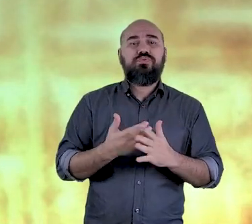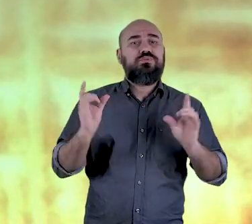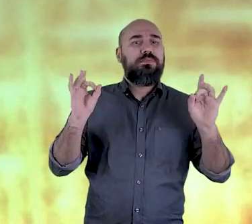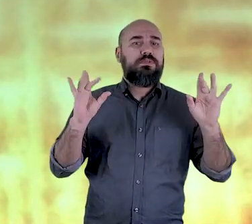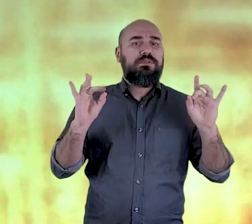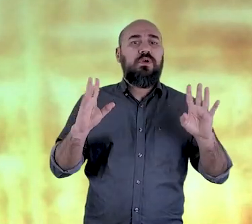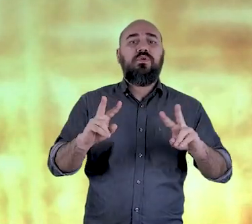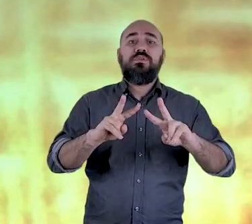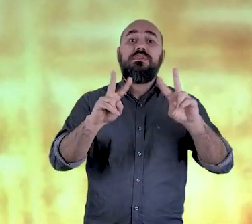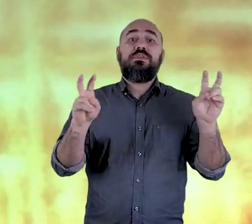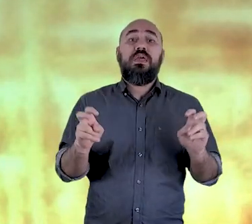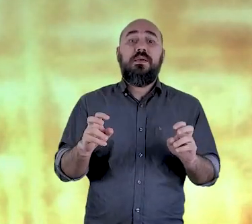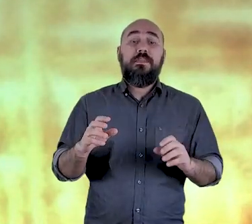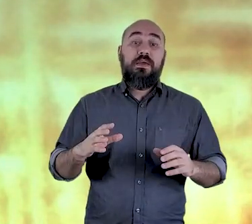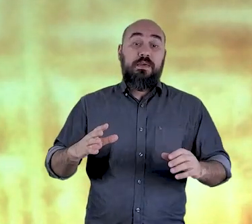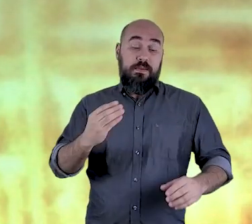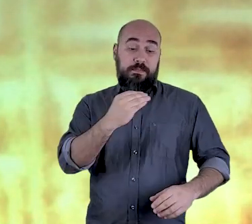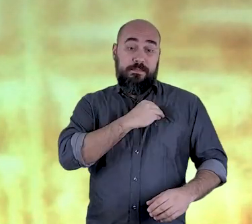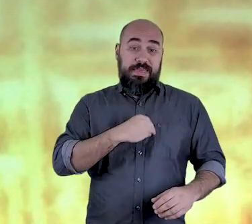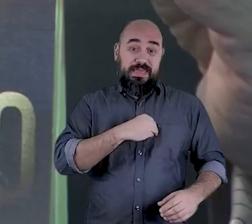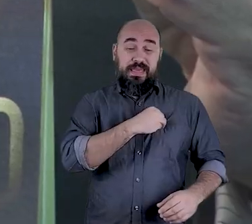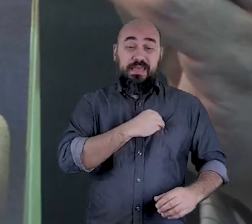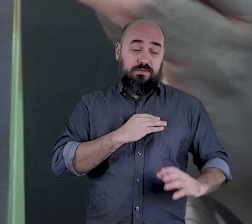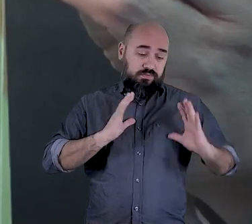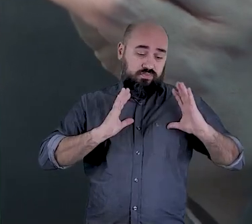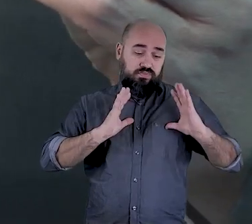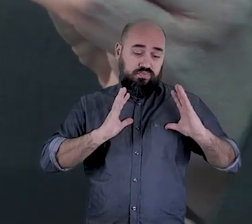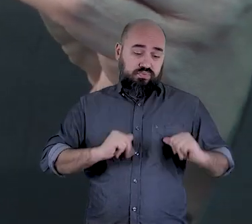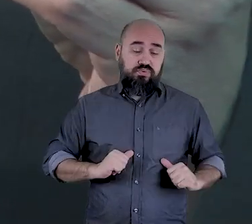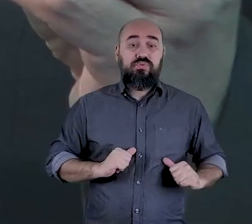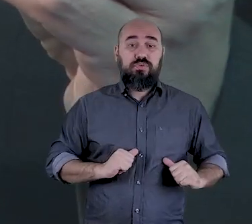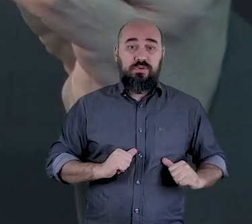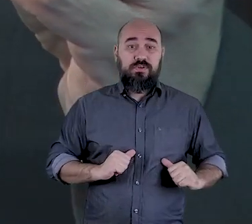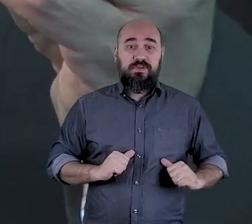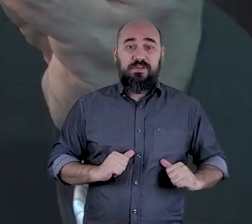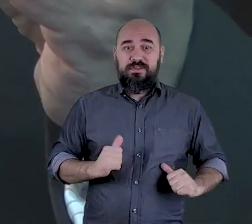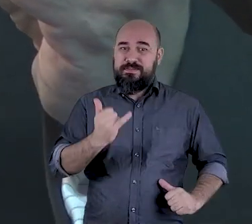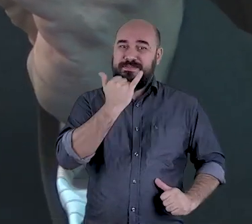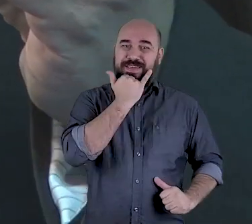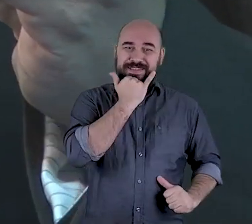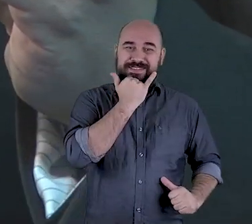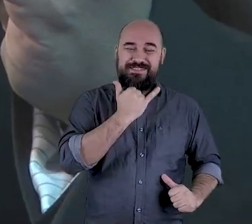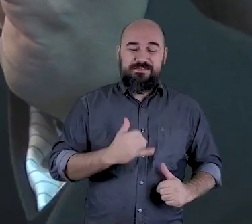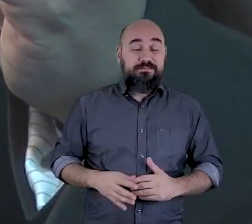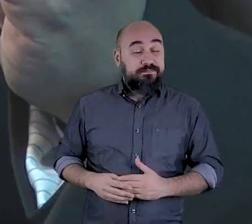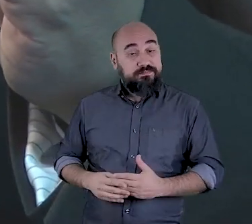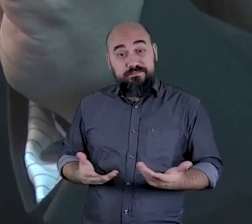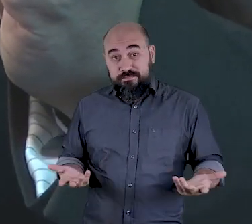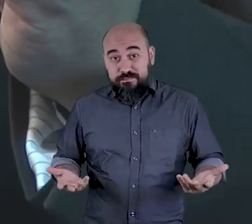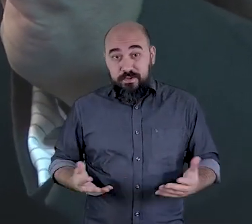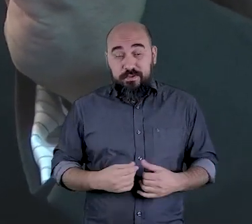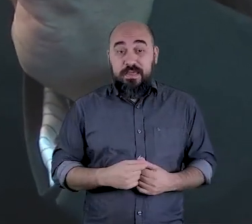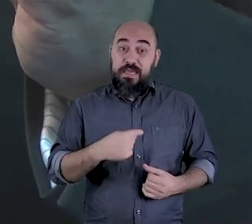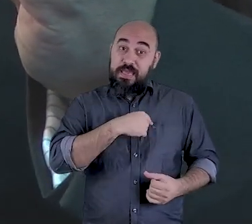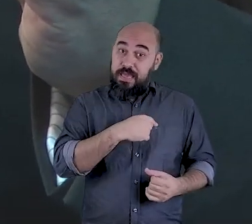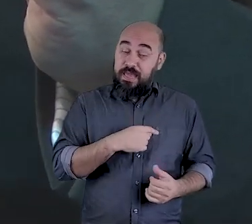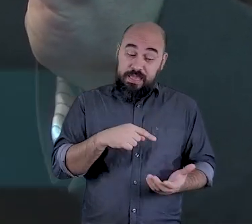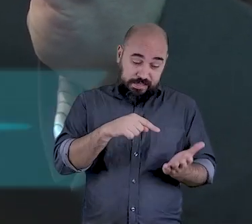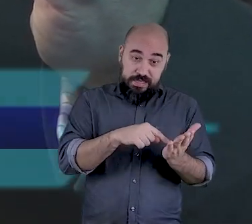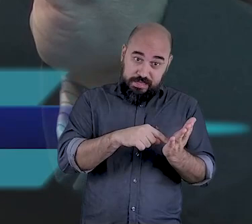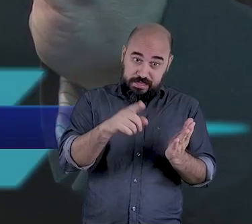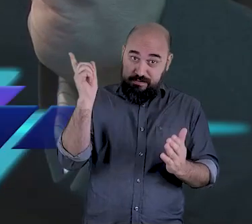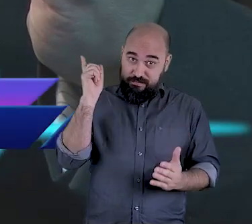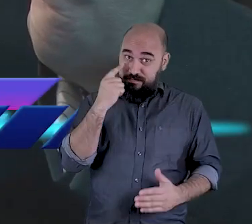chama a cura do pecado bom ele é especial por duas razões a primeira razão é porque ele fala sobre a Bíblia